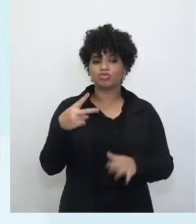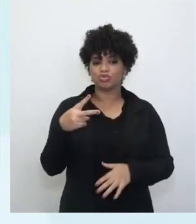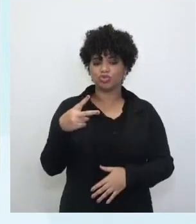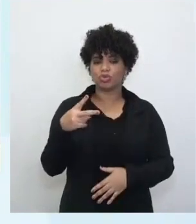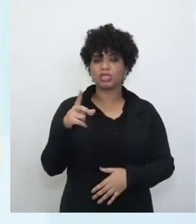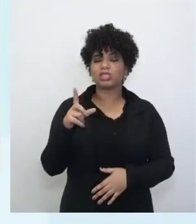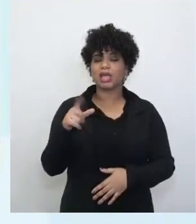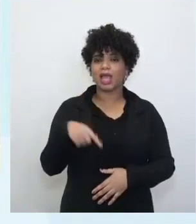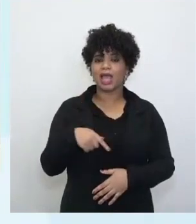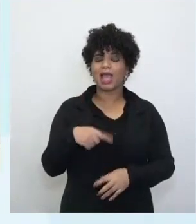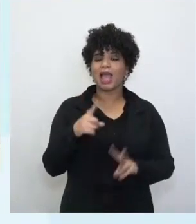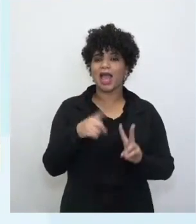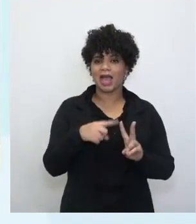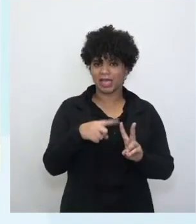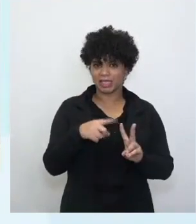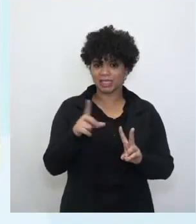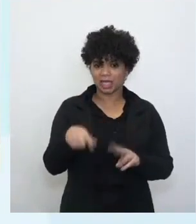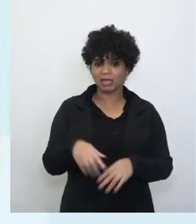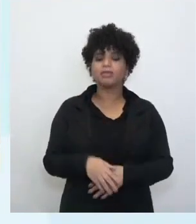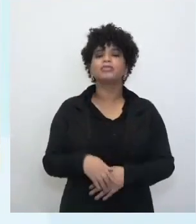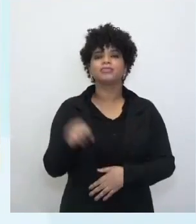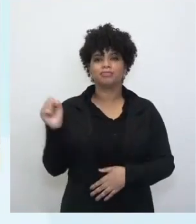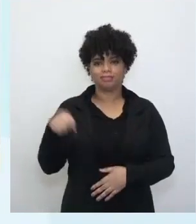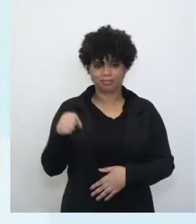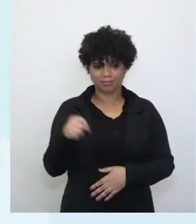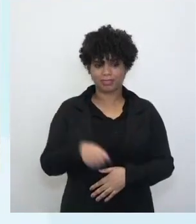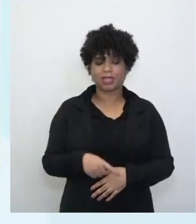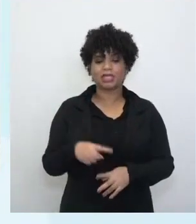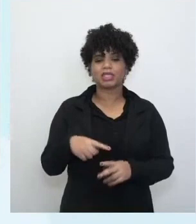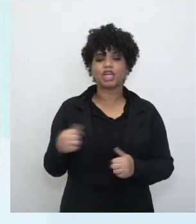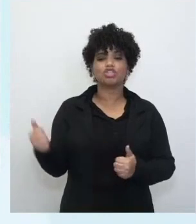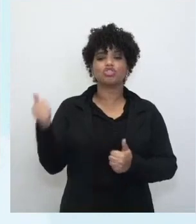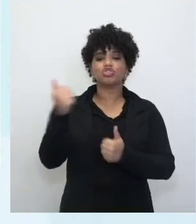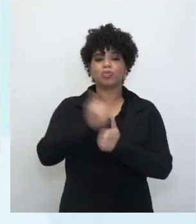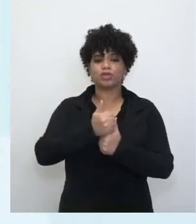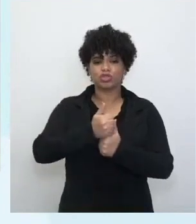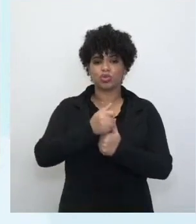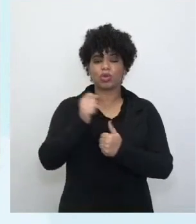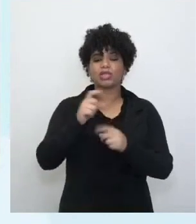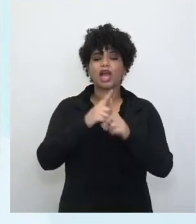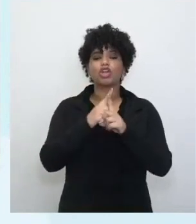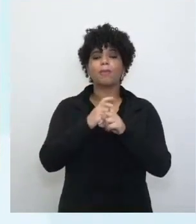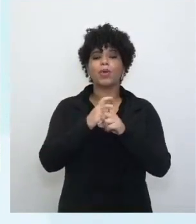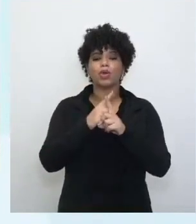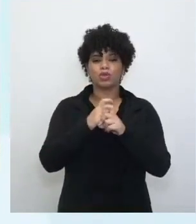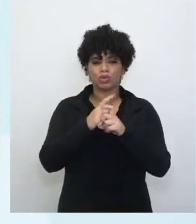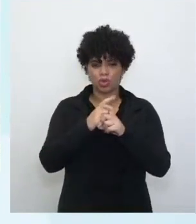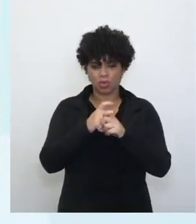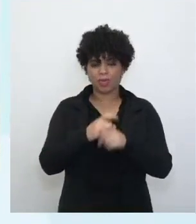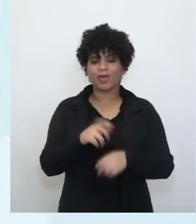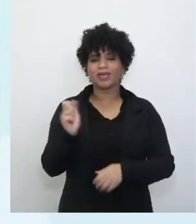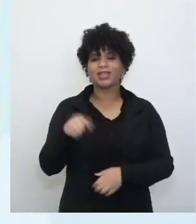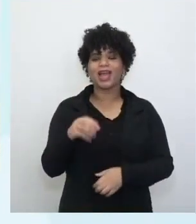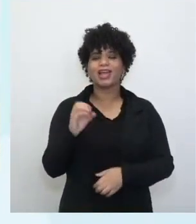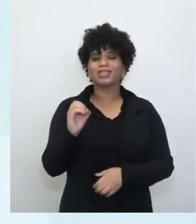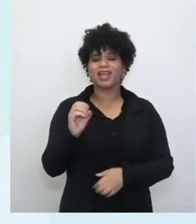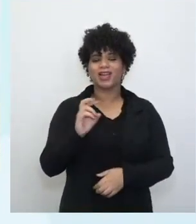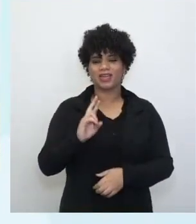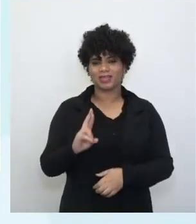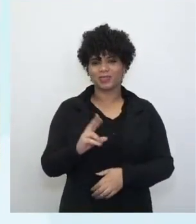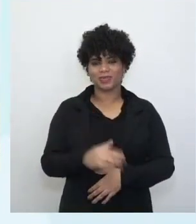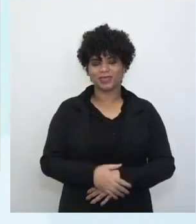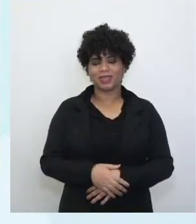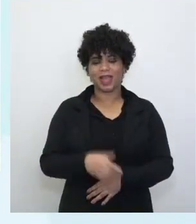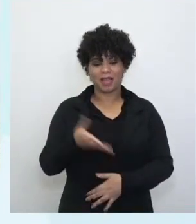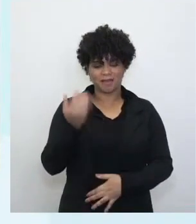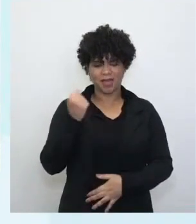raiz do nosso polinômio? Quer dizer que se eu pegar esse menos 2 e substituir lá em cima no polinômio, o resultado final vai dar 0, tá bom? Agora, vamos